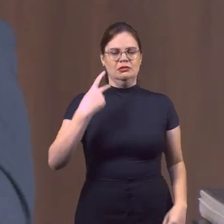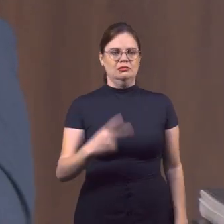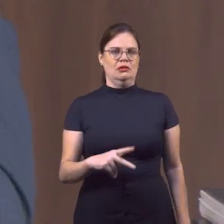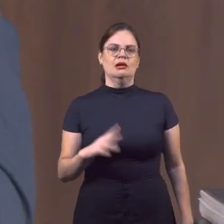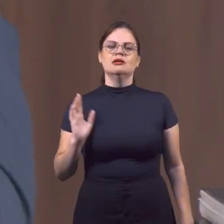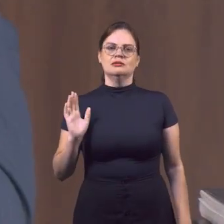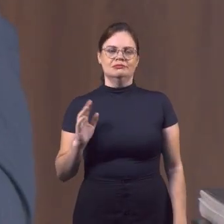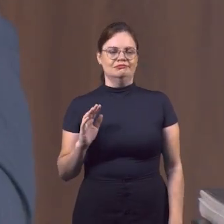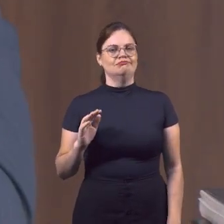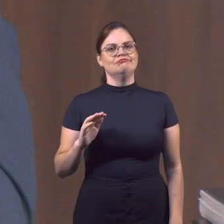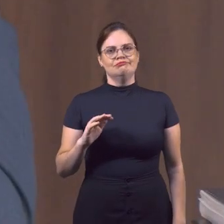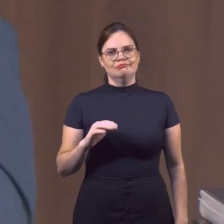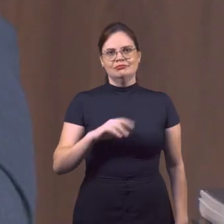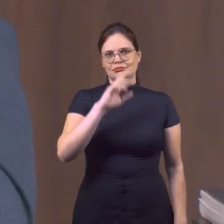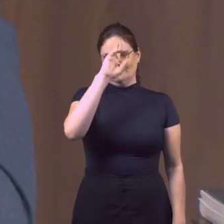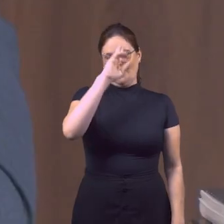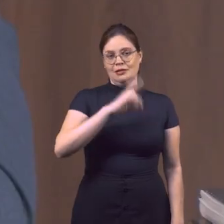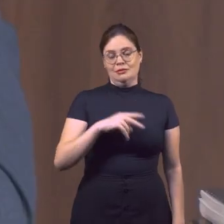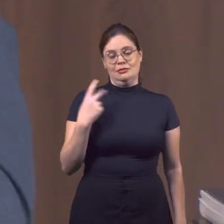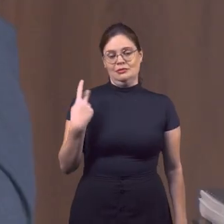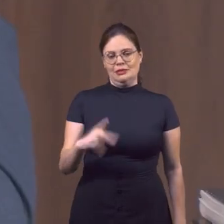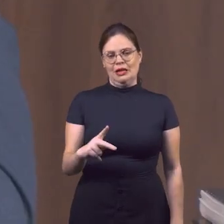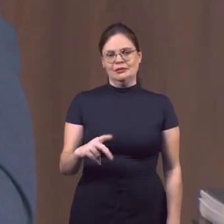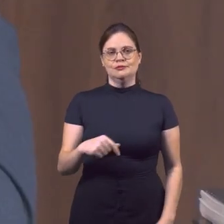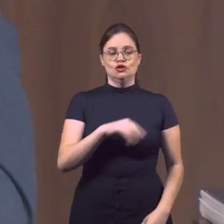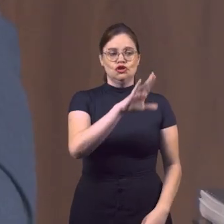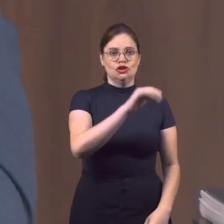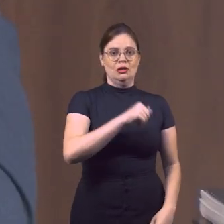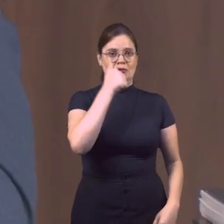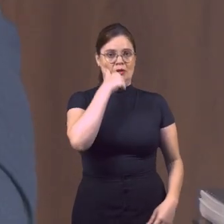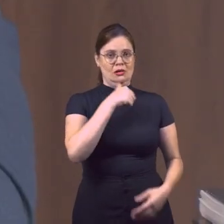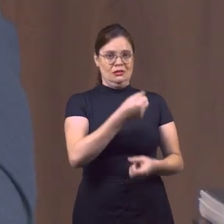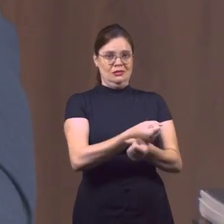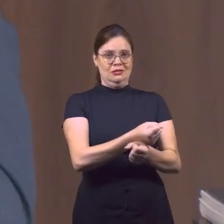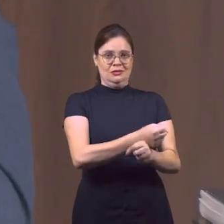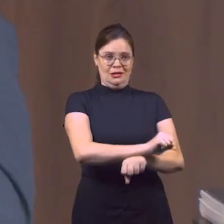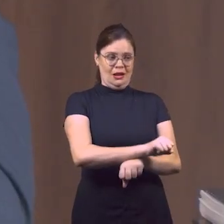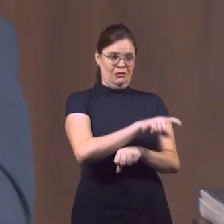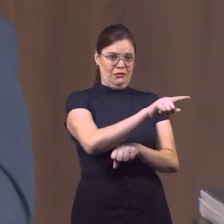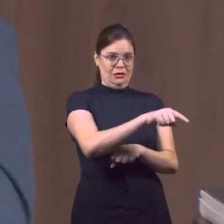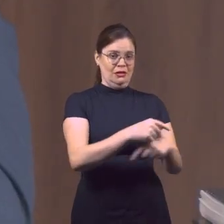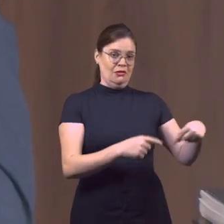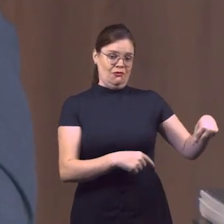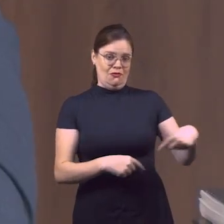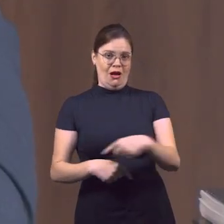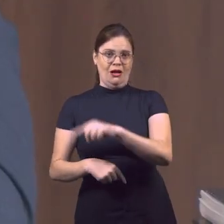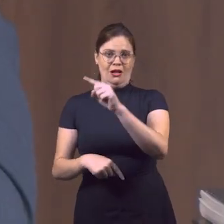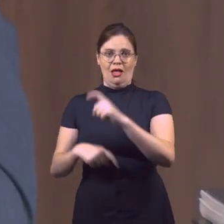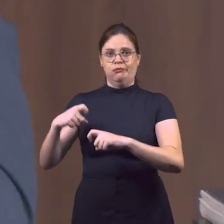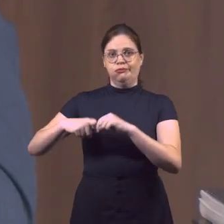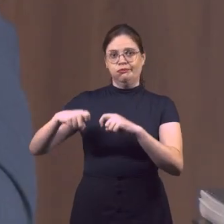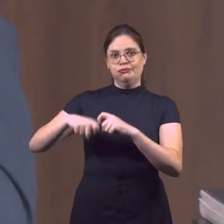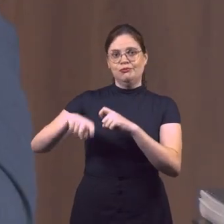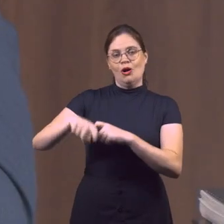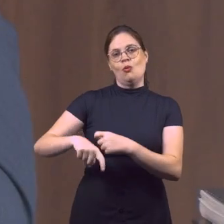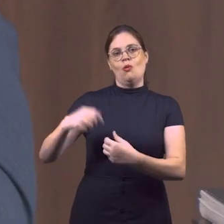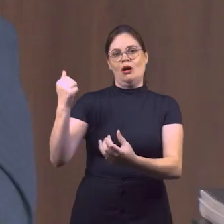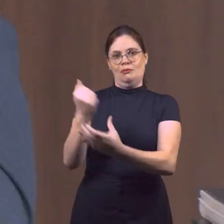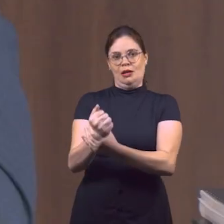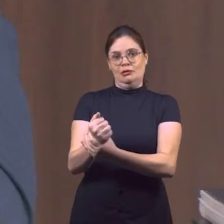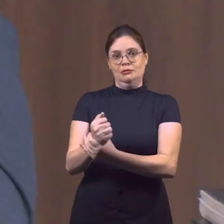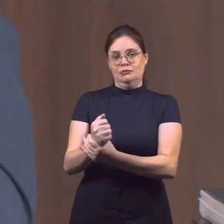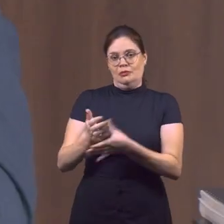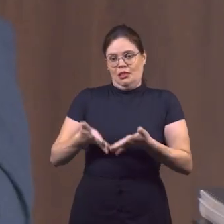a sua escrava entrar a Abraão e dali nasce um filho chamado